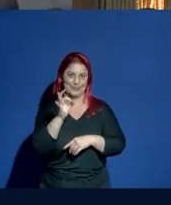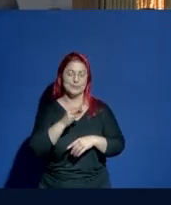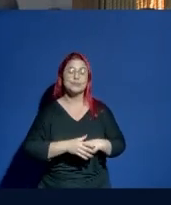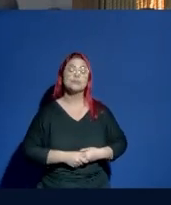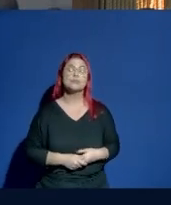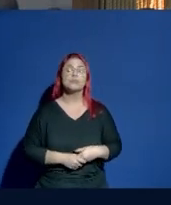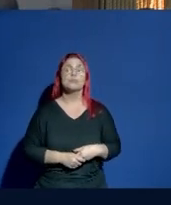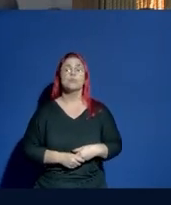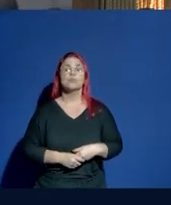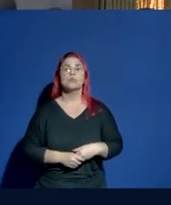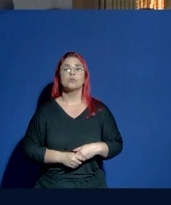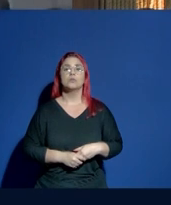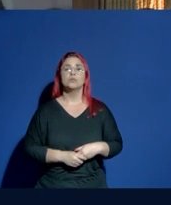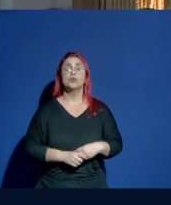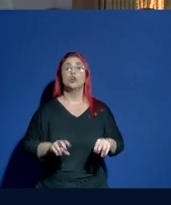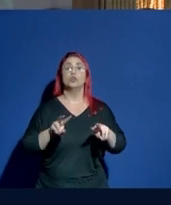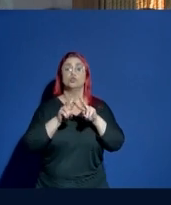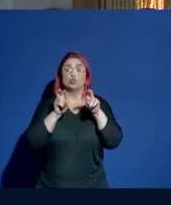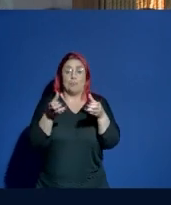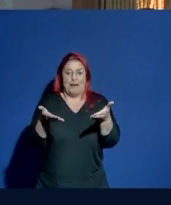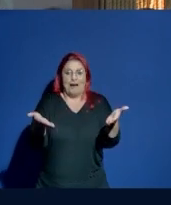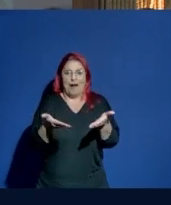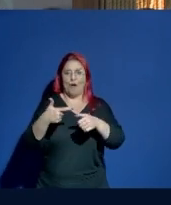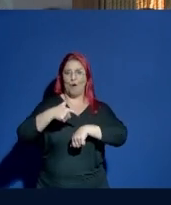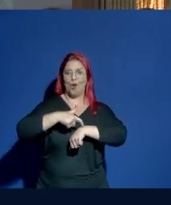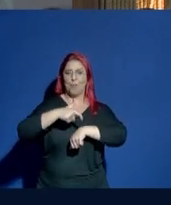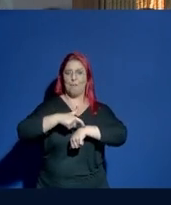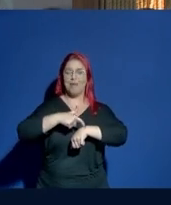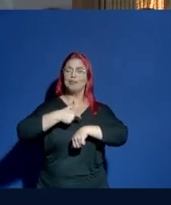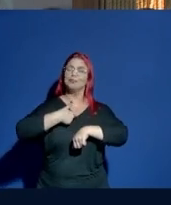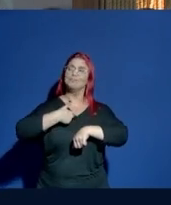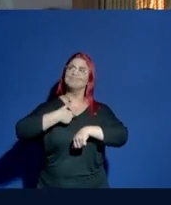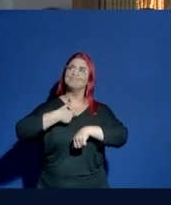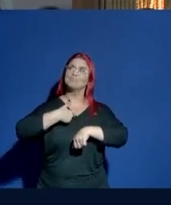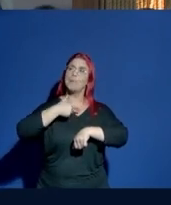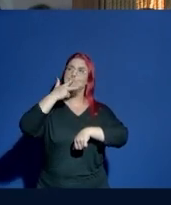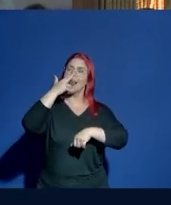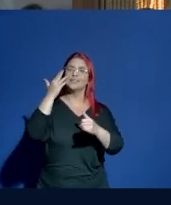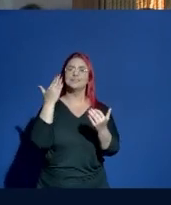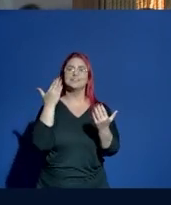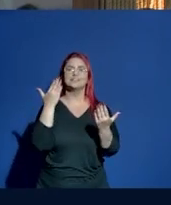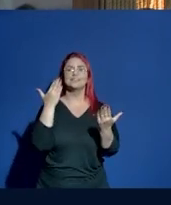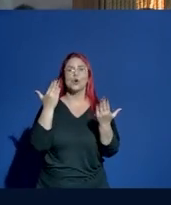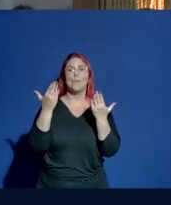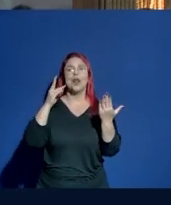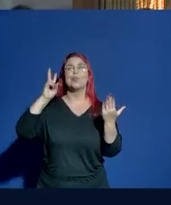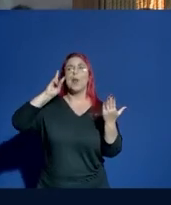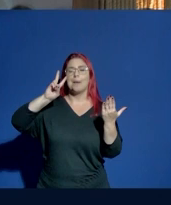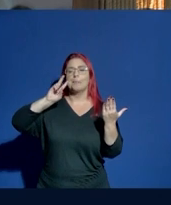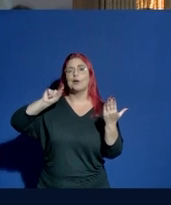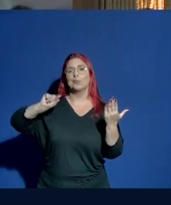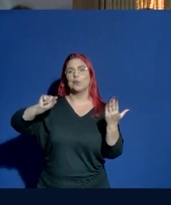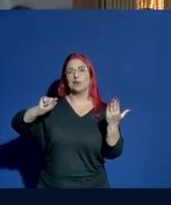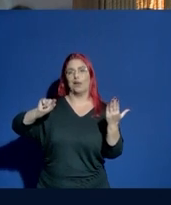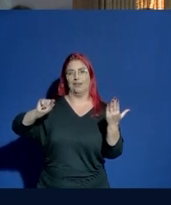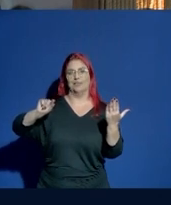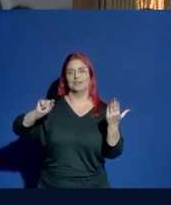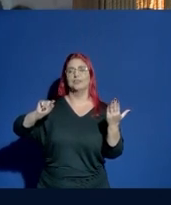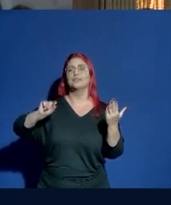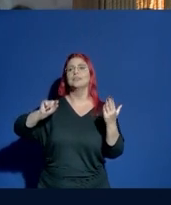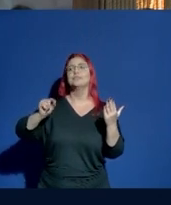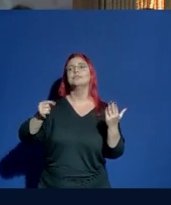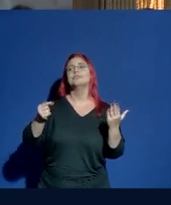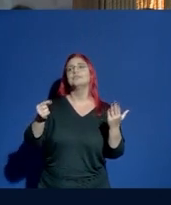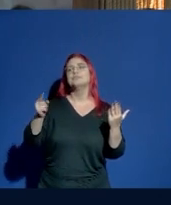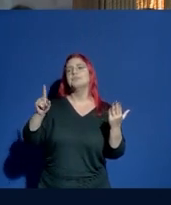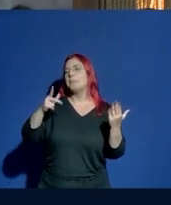quando a gente olha o momento do setor, ele me lembra muito o momento que o setor, principalmente de bovino, mas também de suínos e frango, passou há